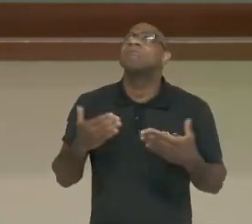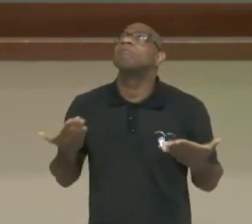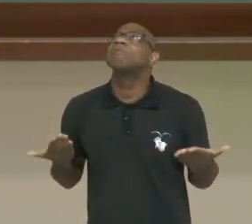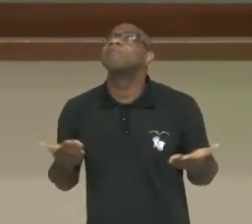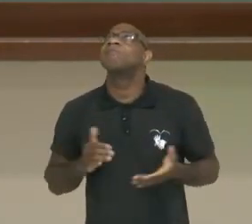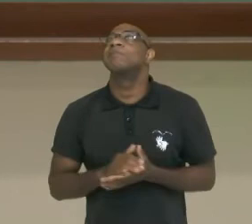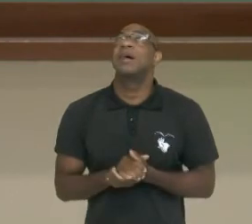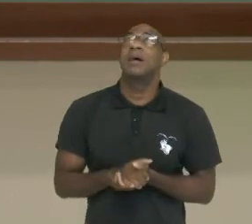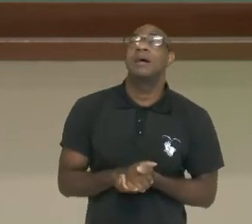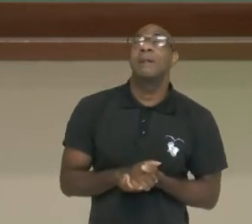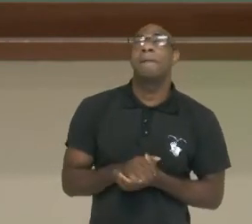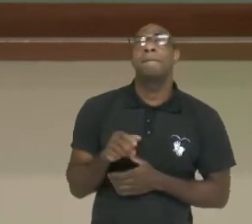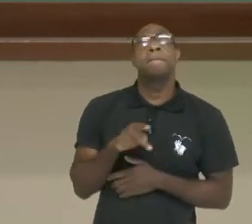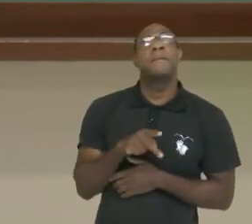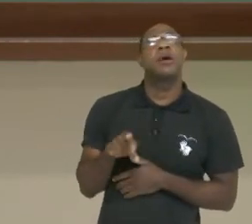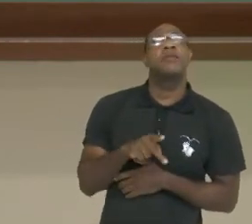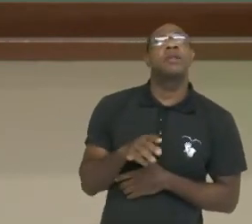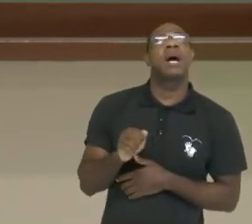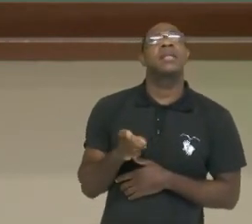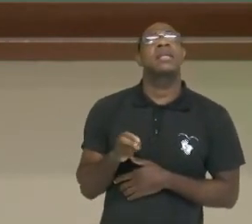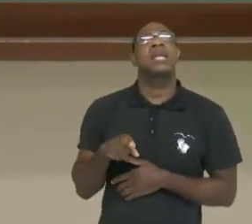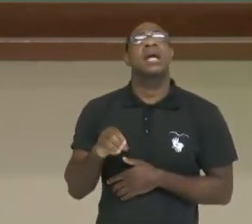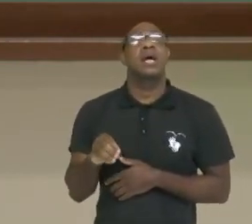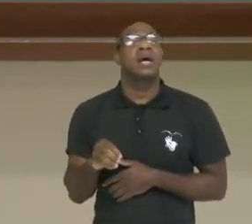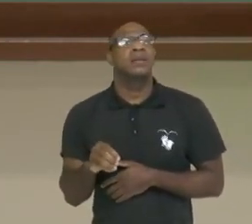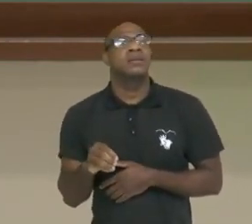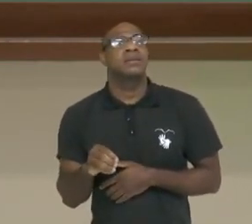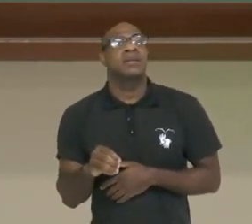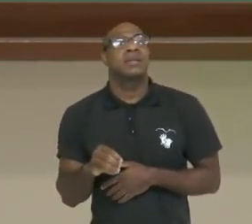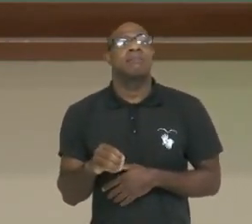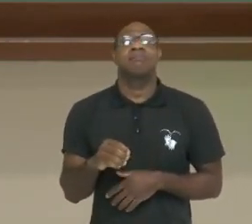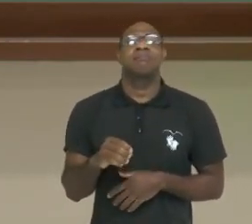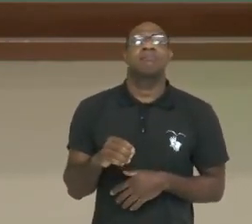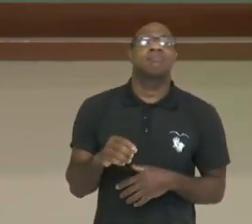Que o professor Adriano tem